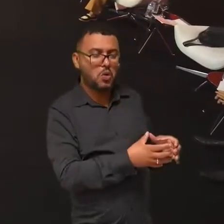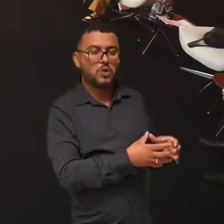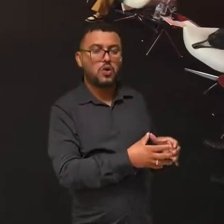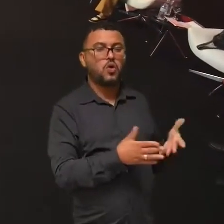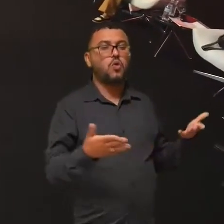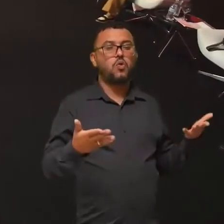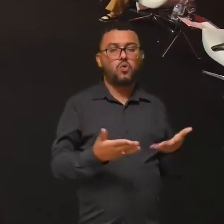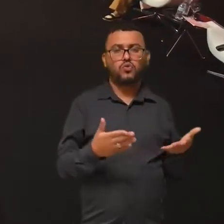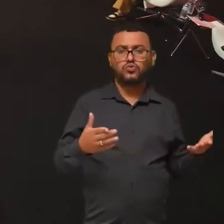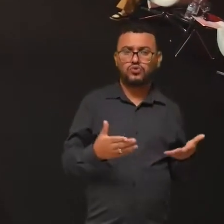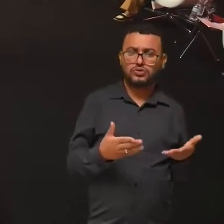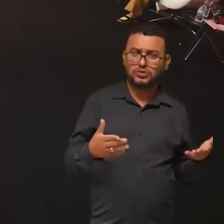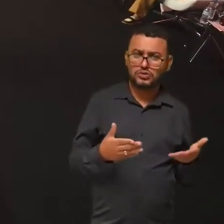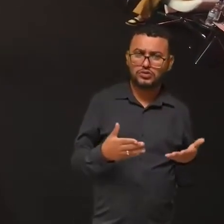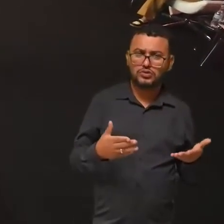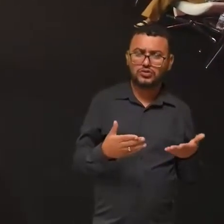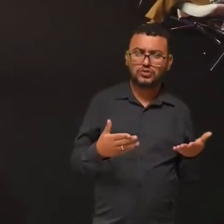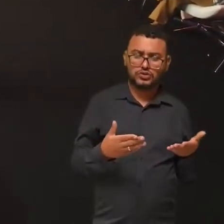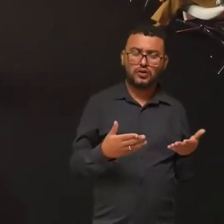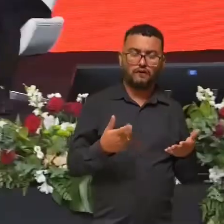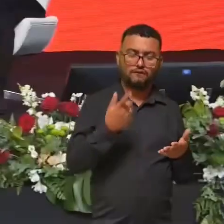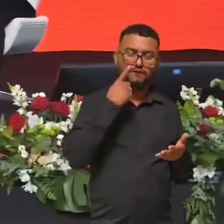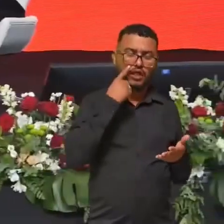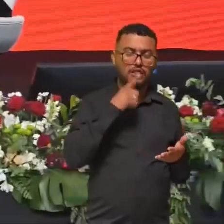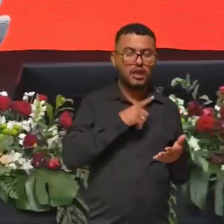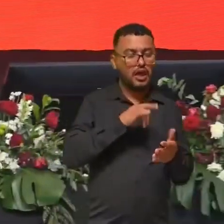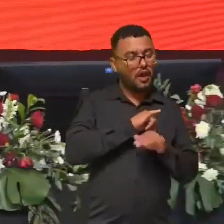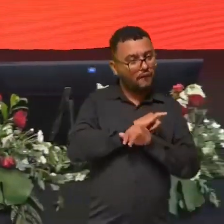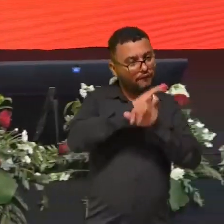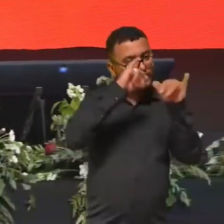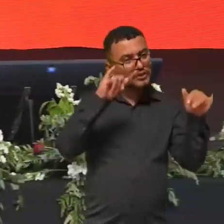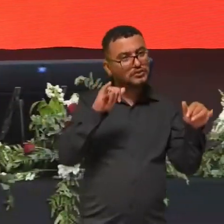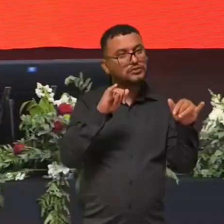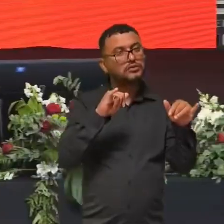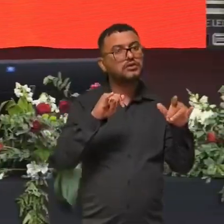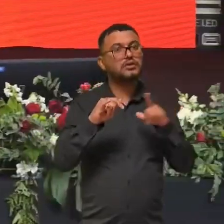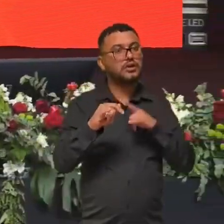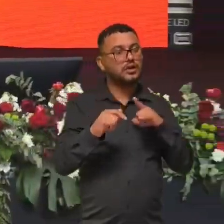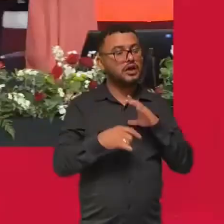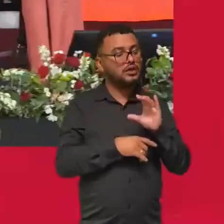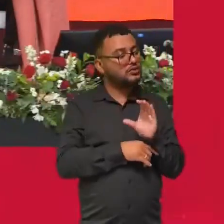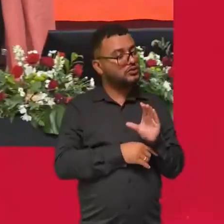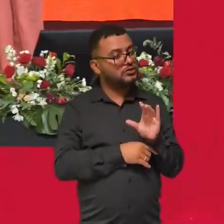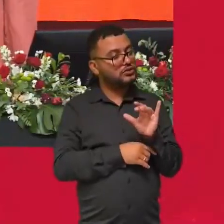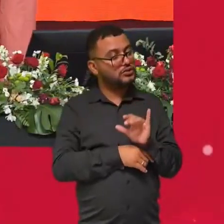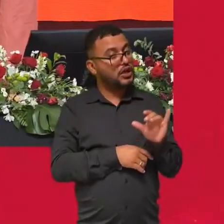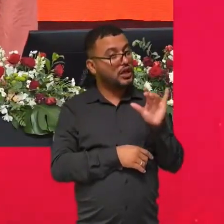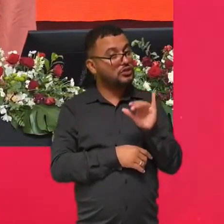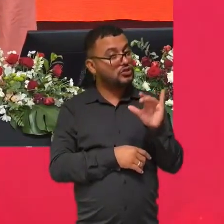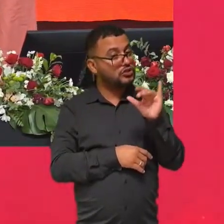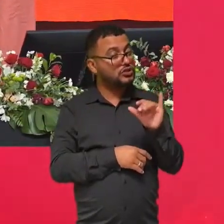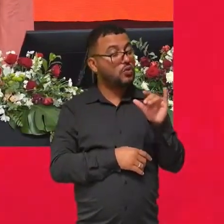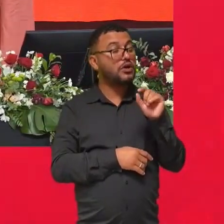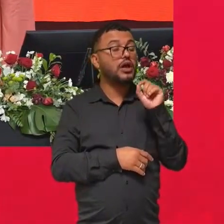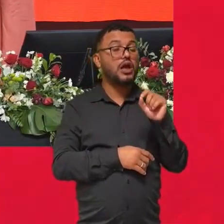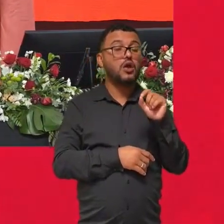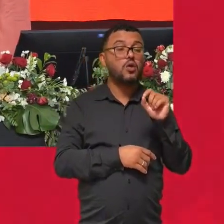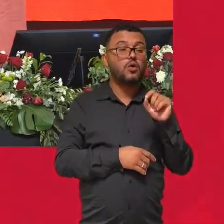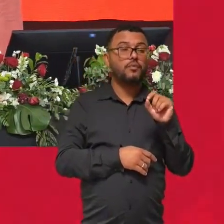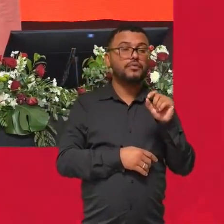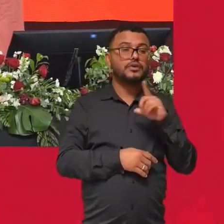sendo alertado por cientistas em vários lugares do mundo, é um sistema